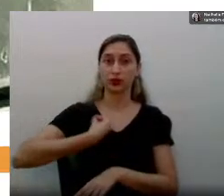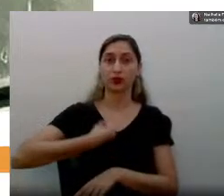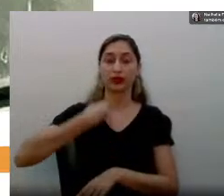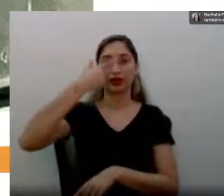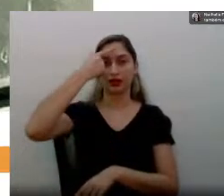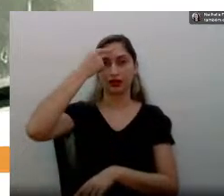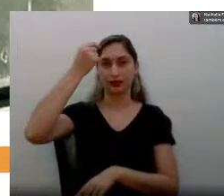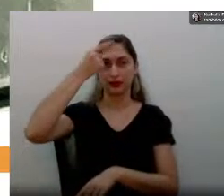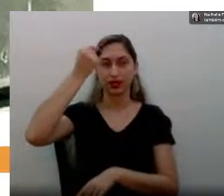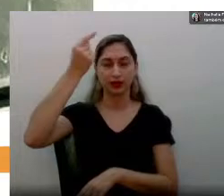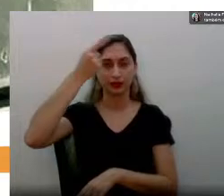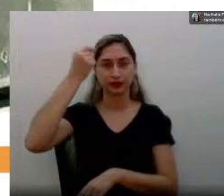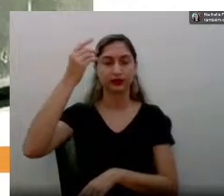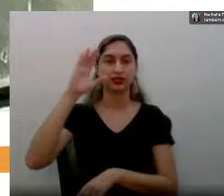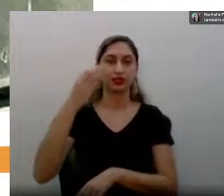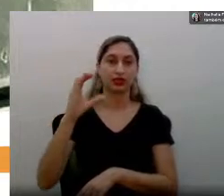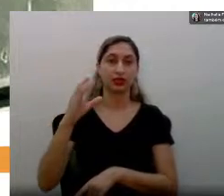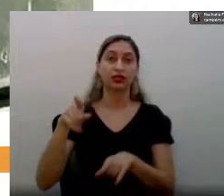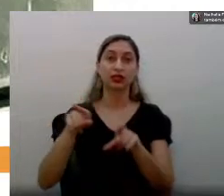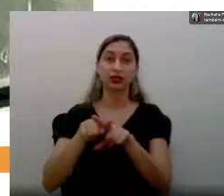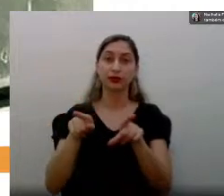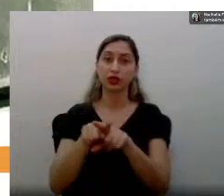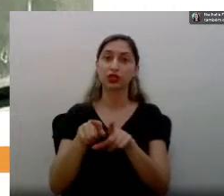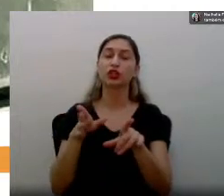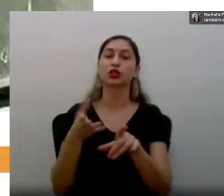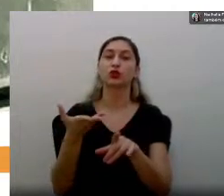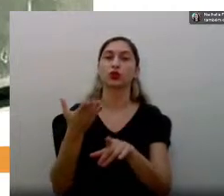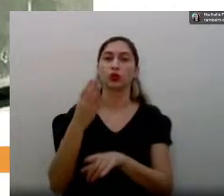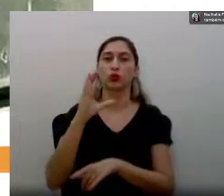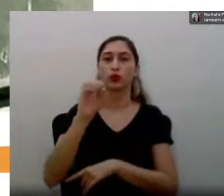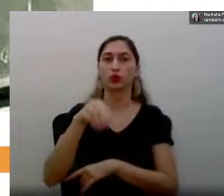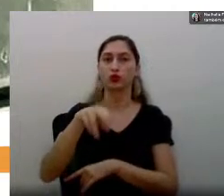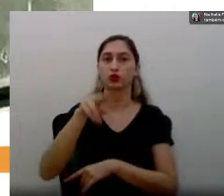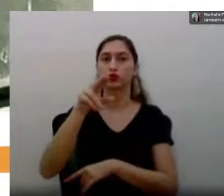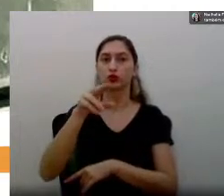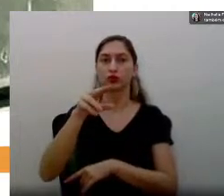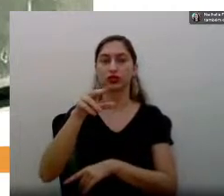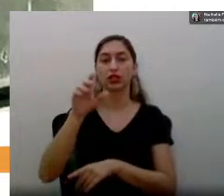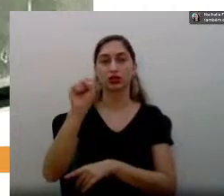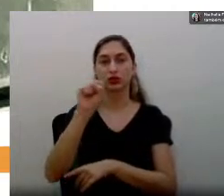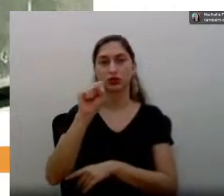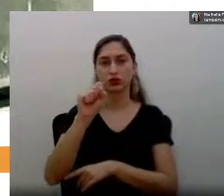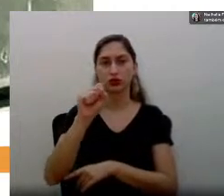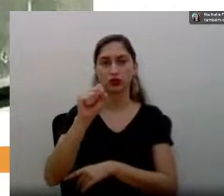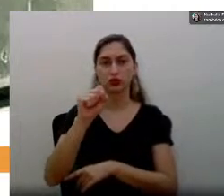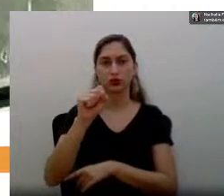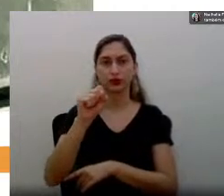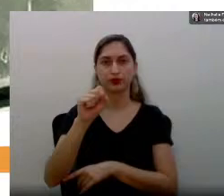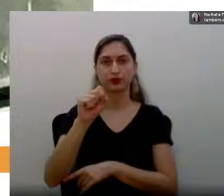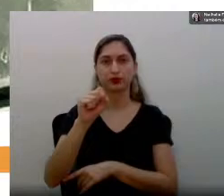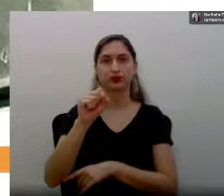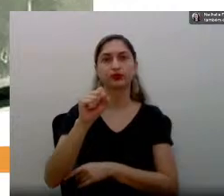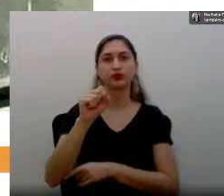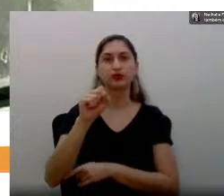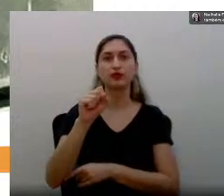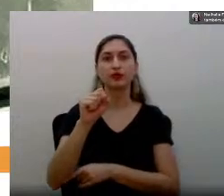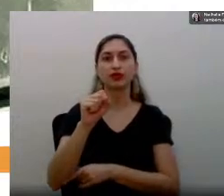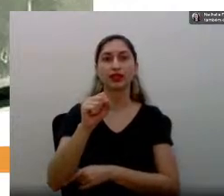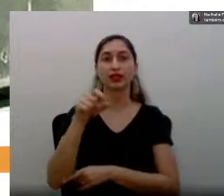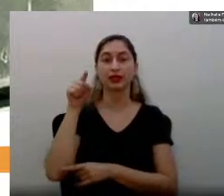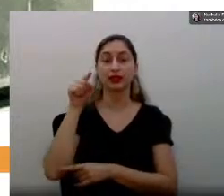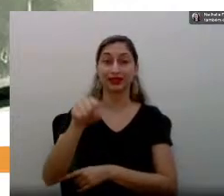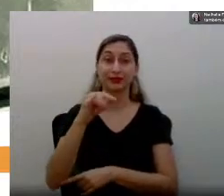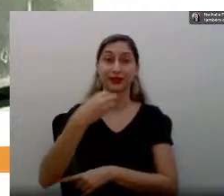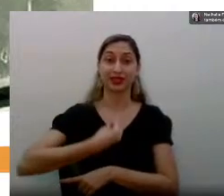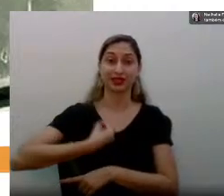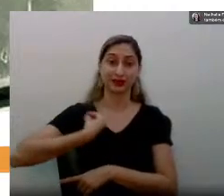física pura e aplicada no conselho latino-americano de Raios cômicos da sociedade brasileira americana alemã italiana e